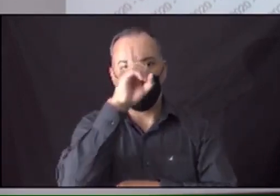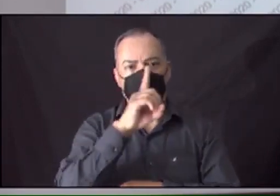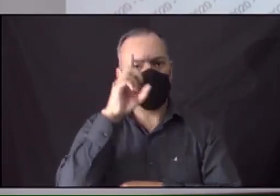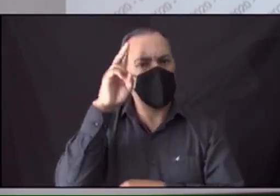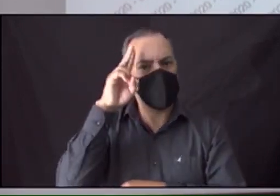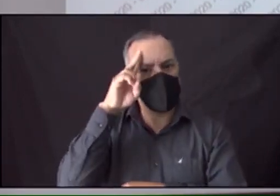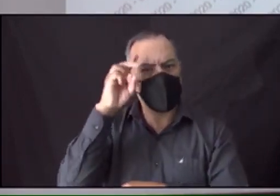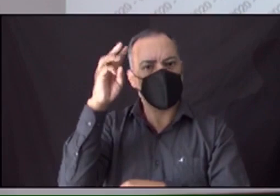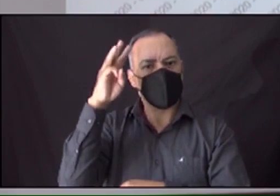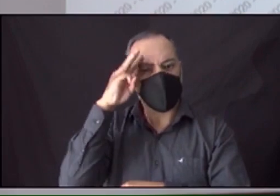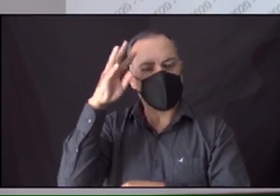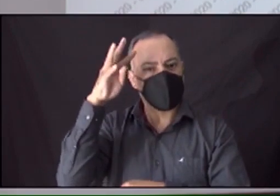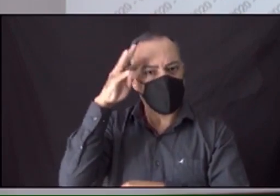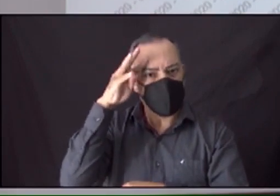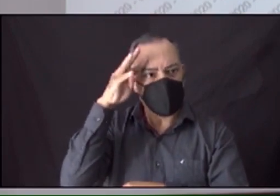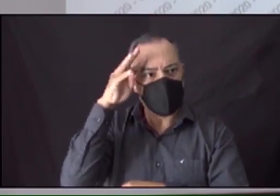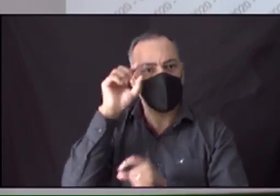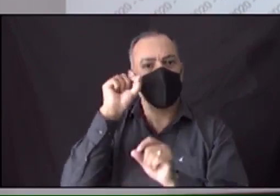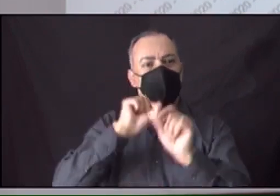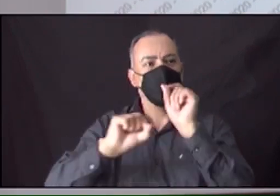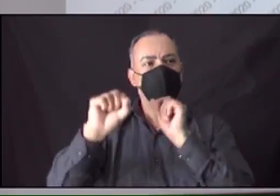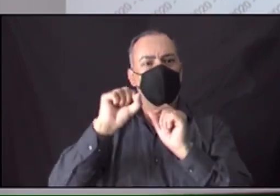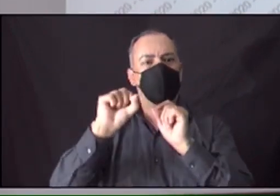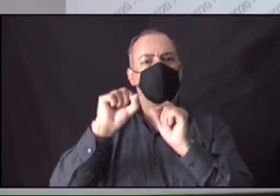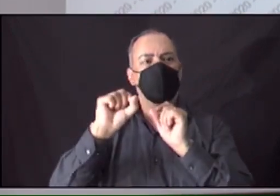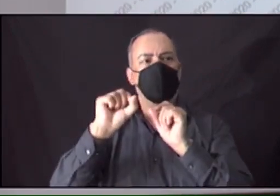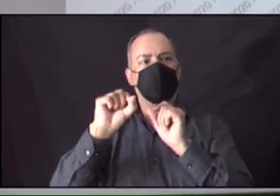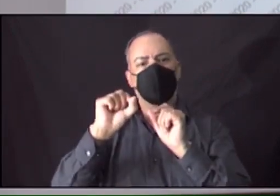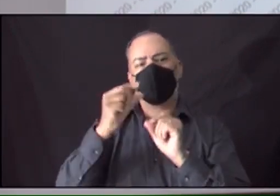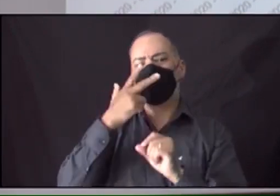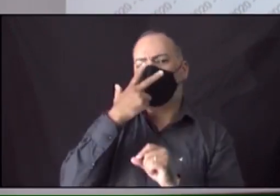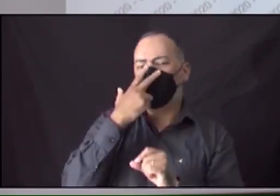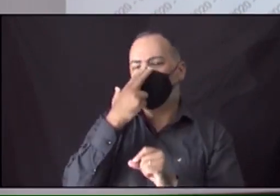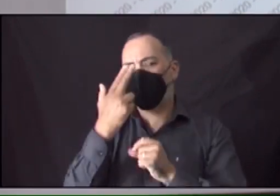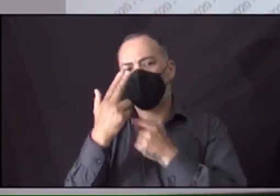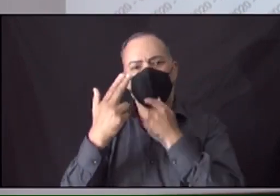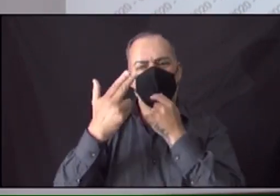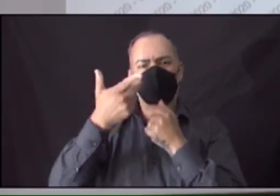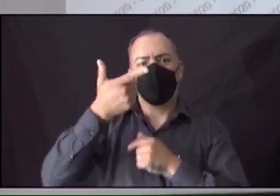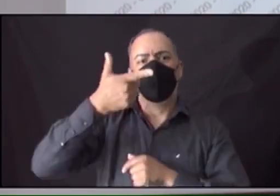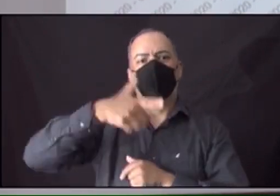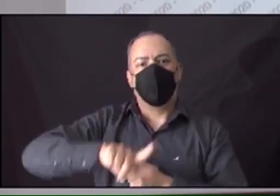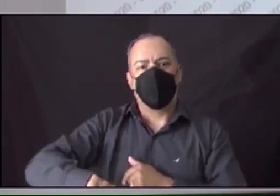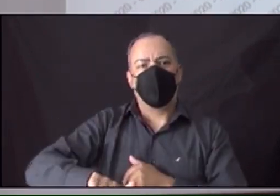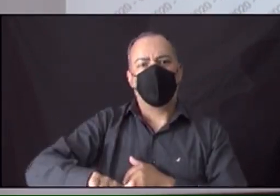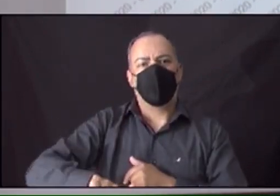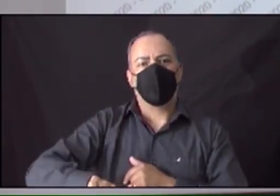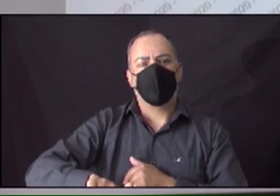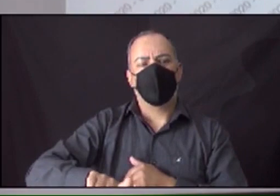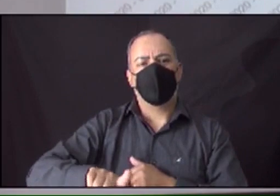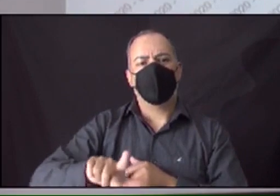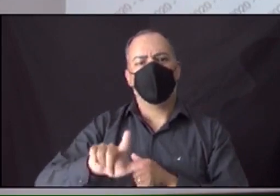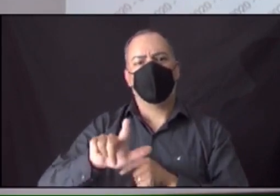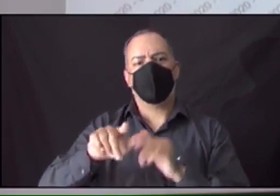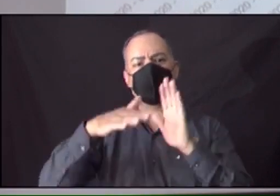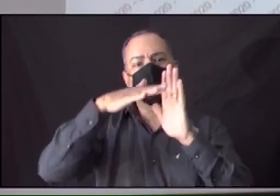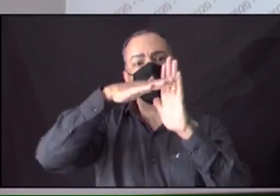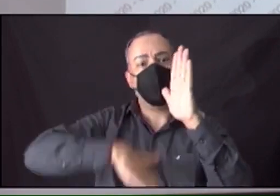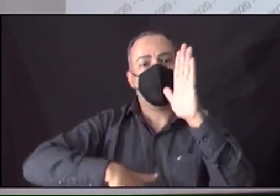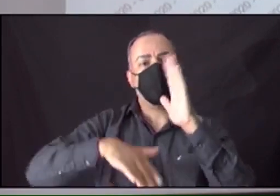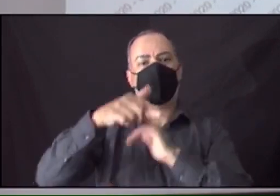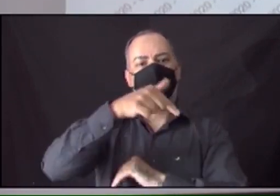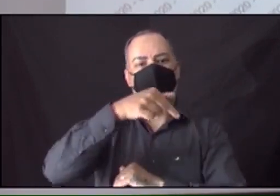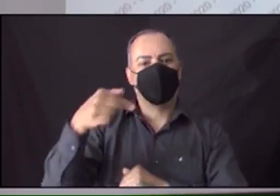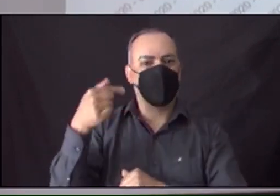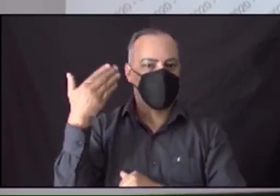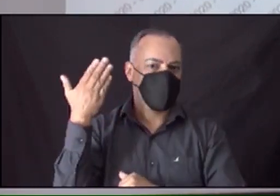dá quase 4 dias, provavelmente ela tende a chegar aqui, se continuar, for nessa continuidade, ela vai ser menor que a semana